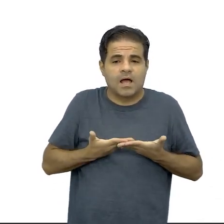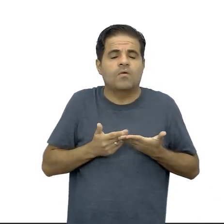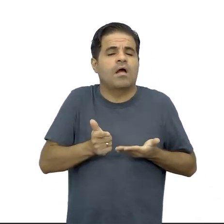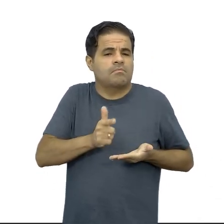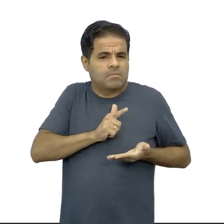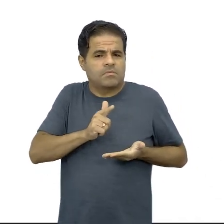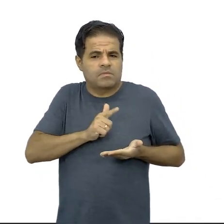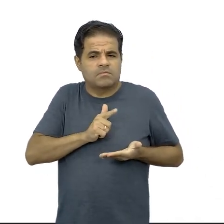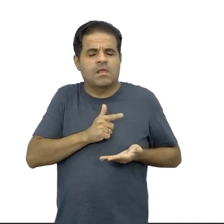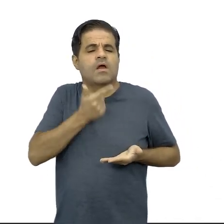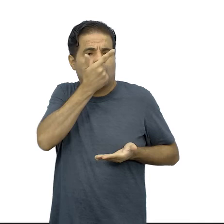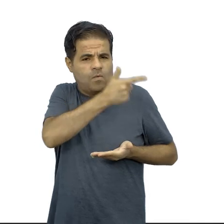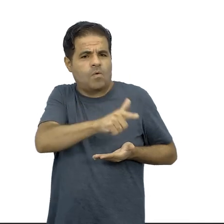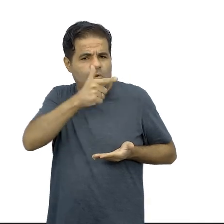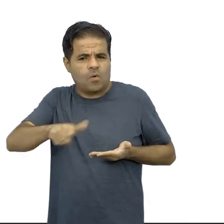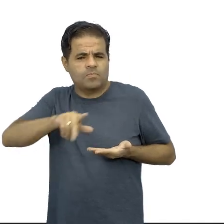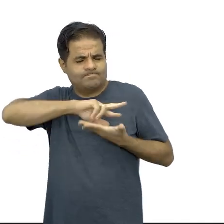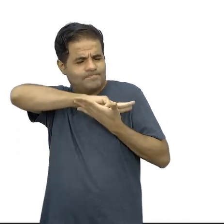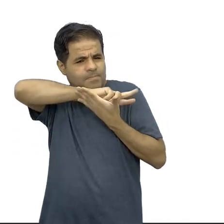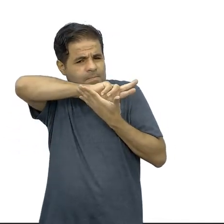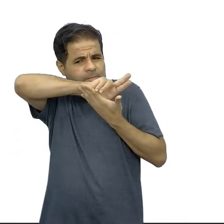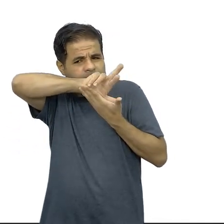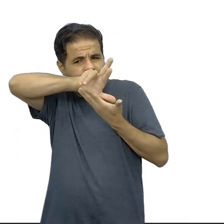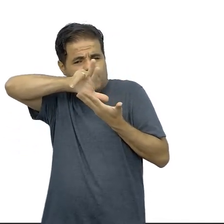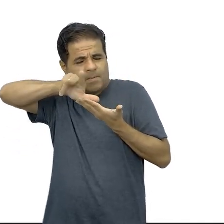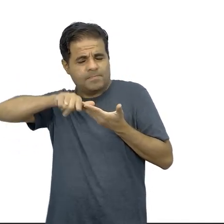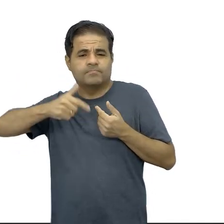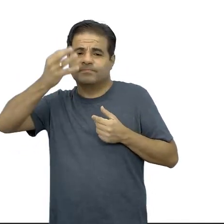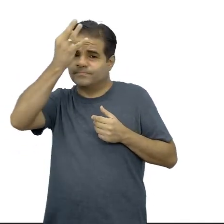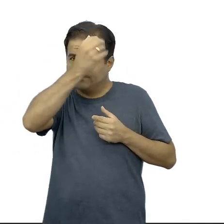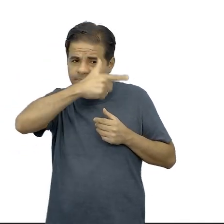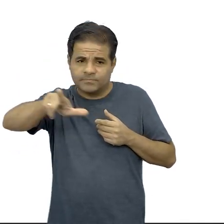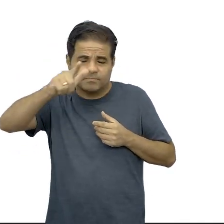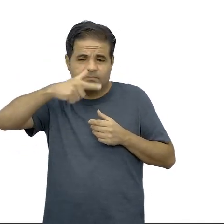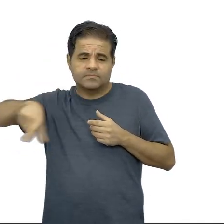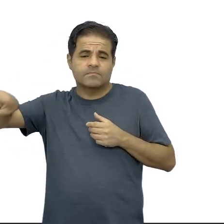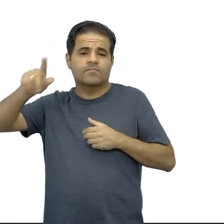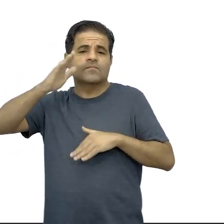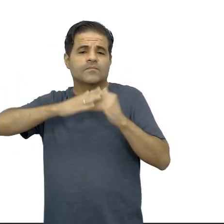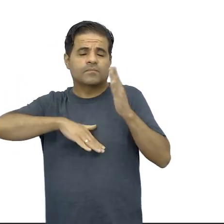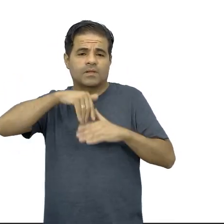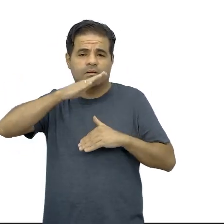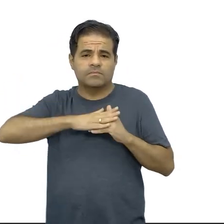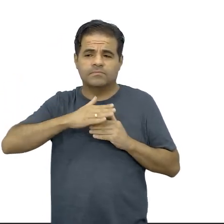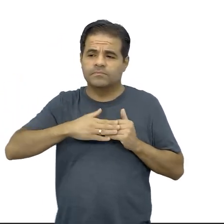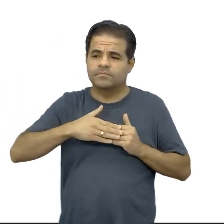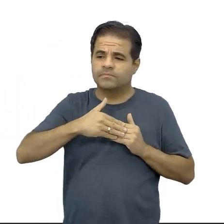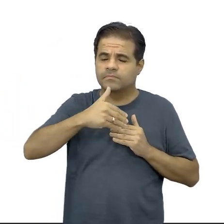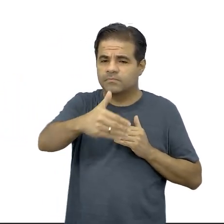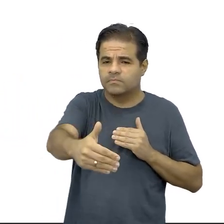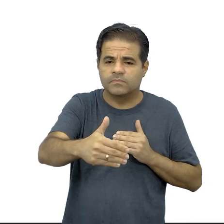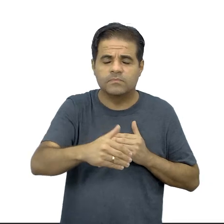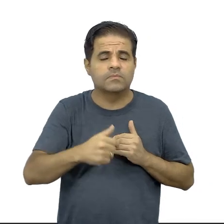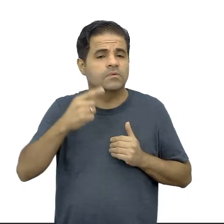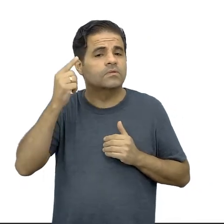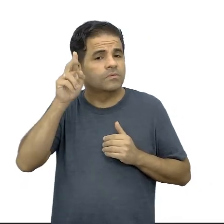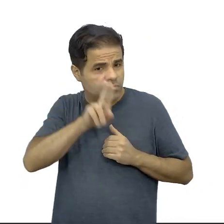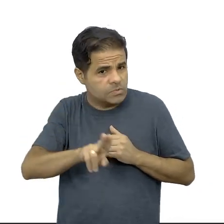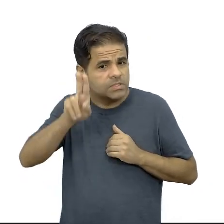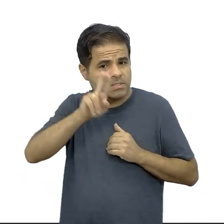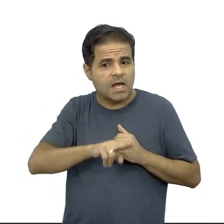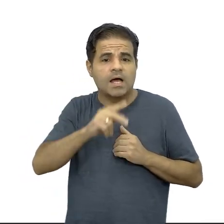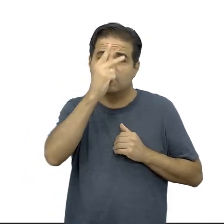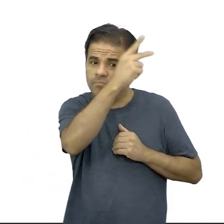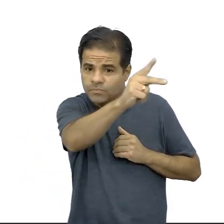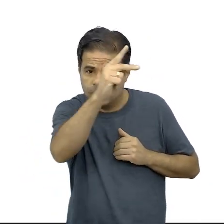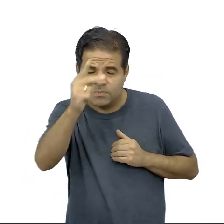existem outras várias e ótimas aulas no Centro de Mídias, que poderão ser utilizadas por